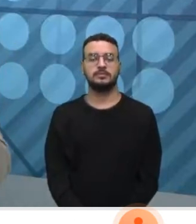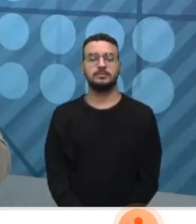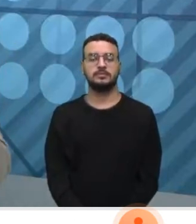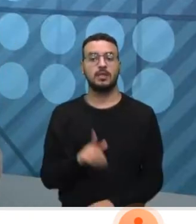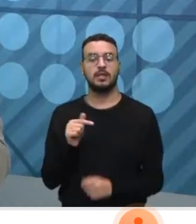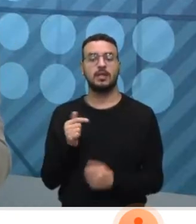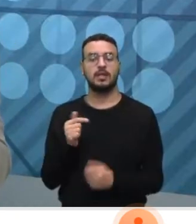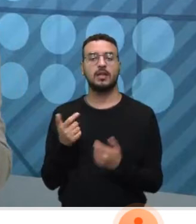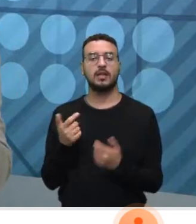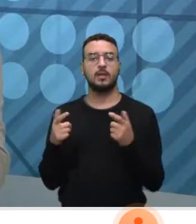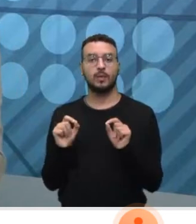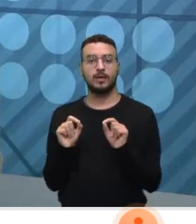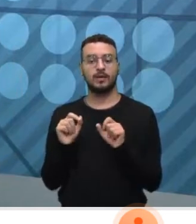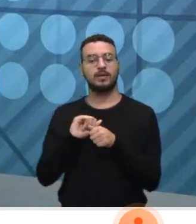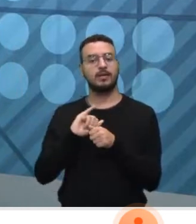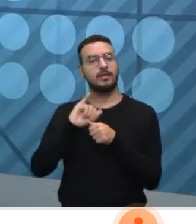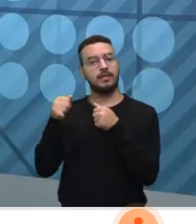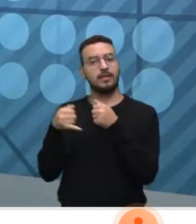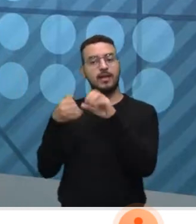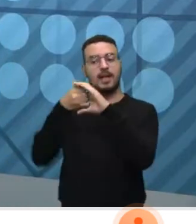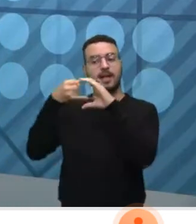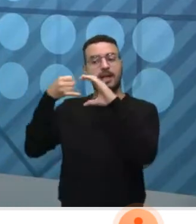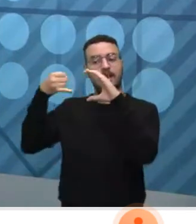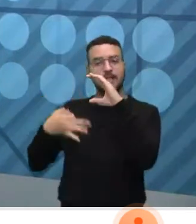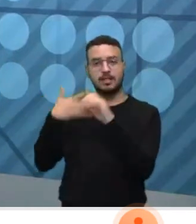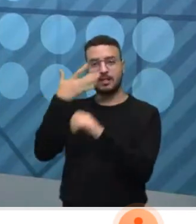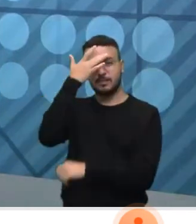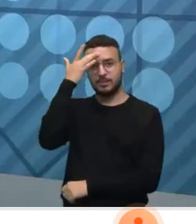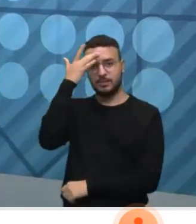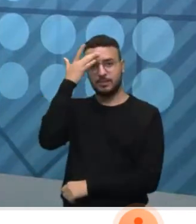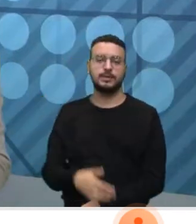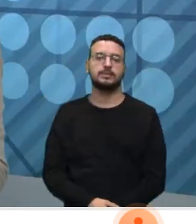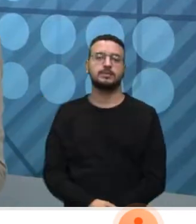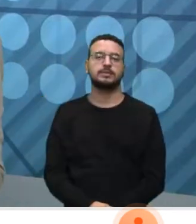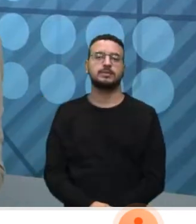agora, né, o que seria alto. Baixo é a mesma coisa.